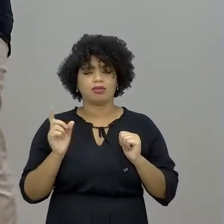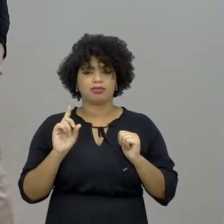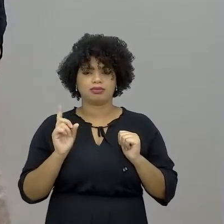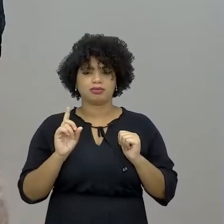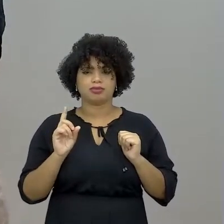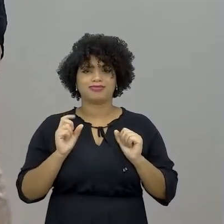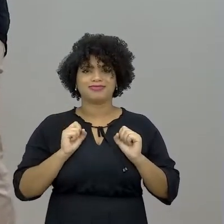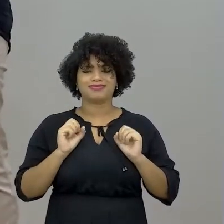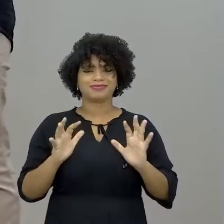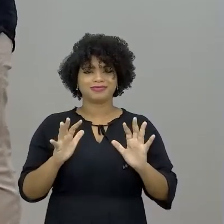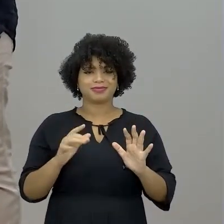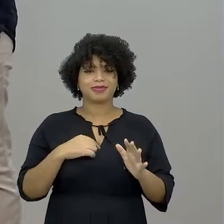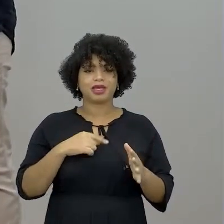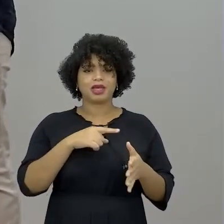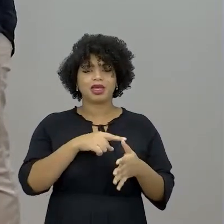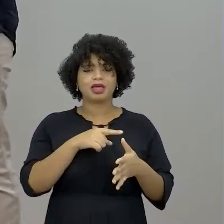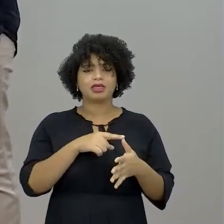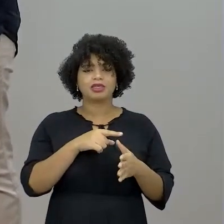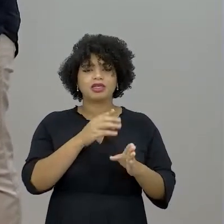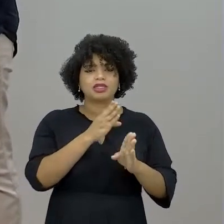identifique, compare,